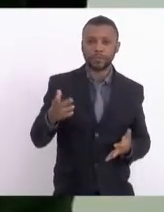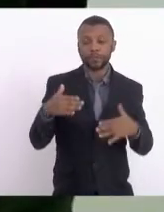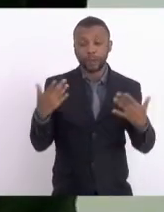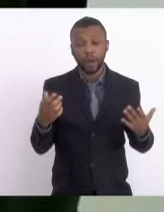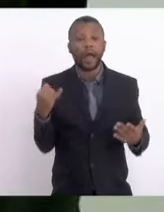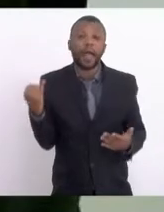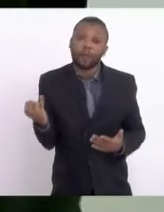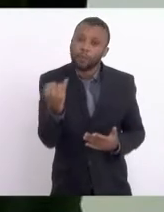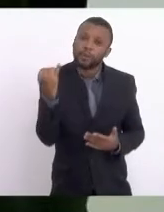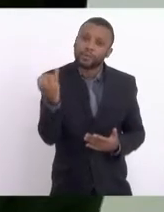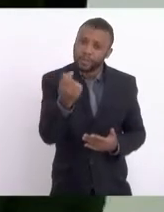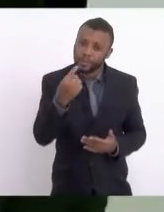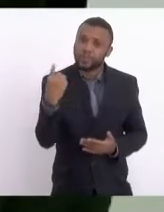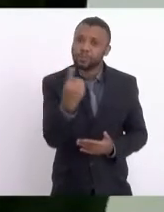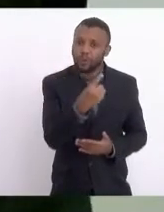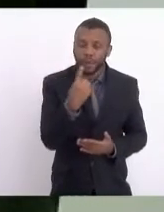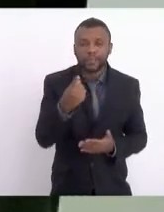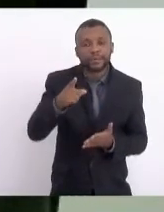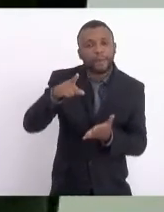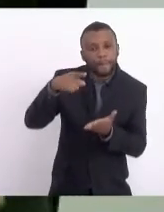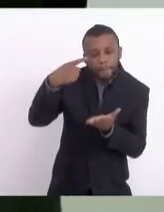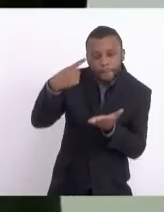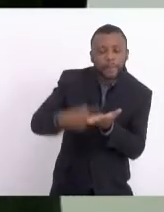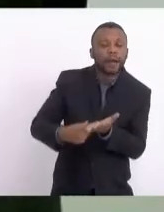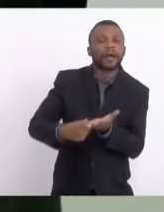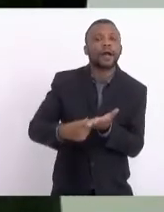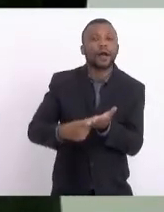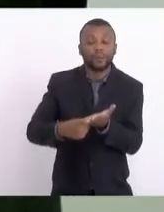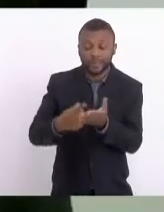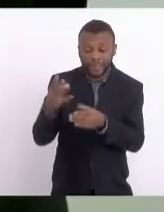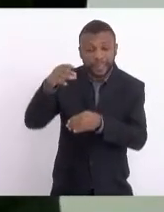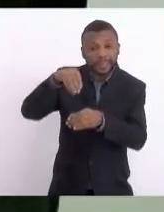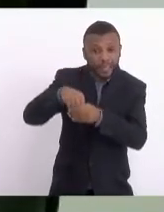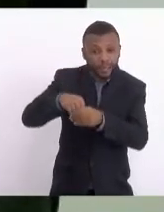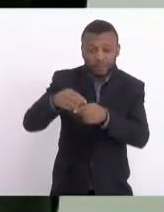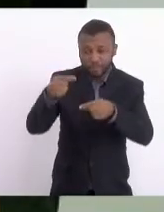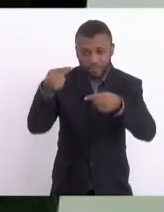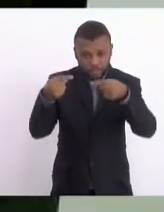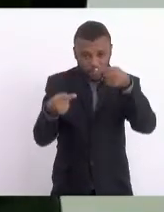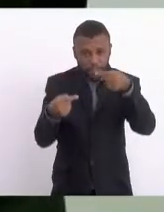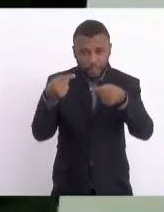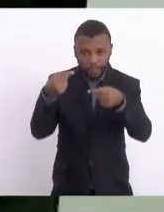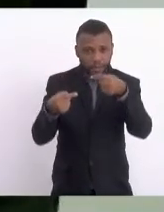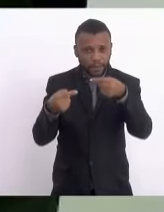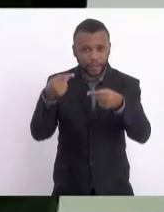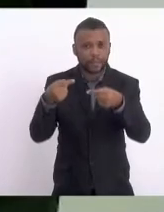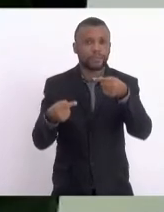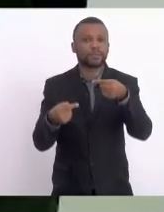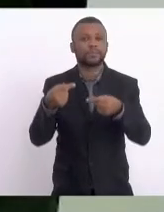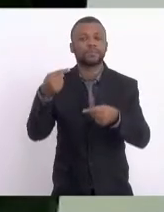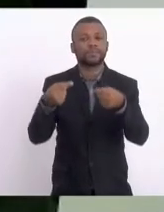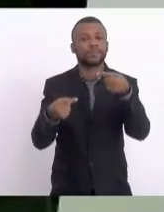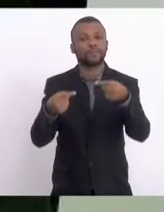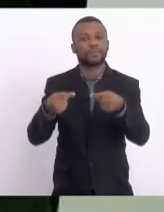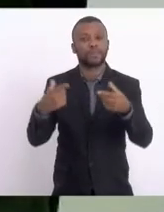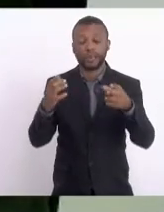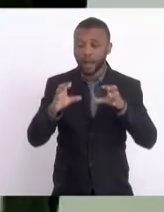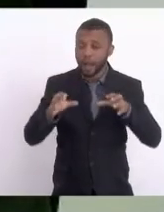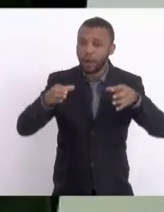fato, que nesse debate que a Comissão de